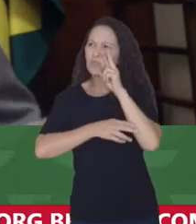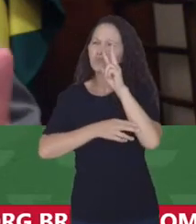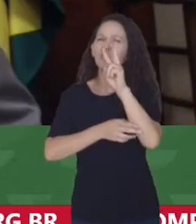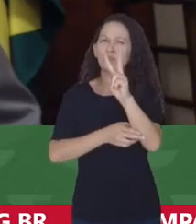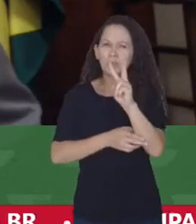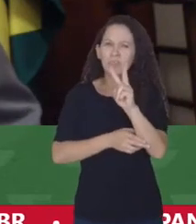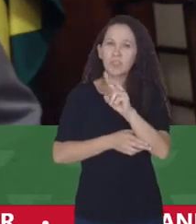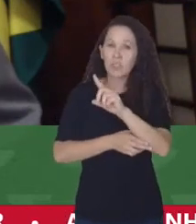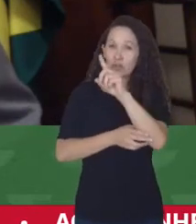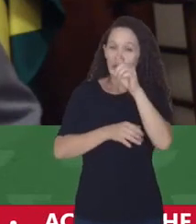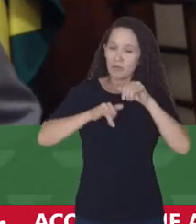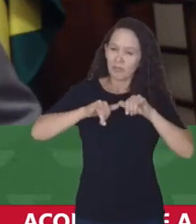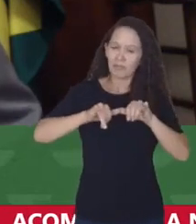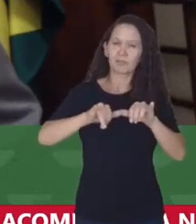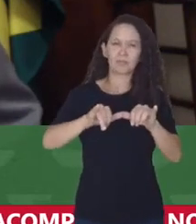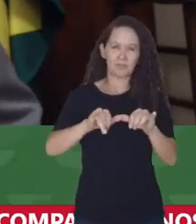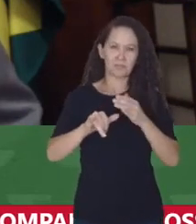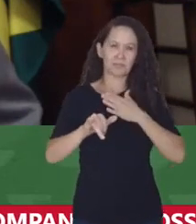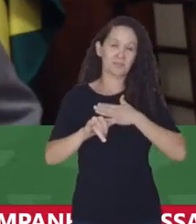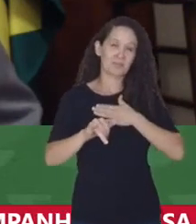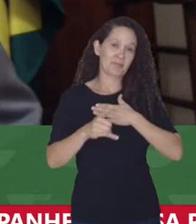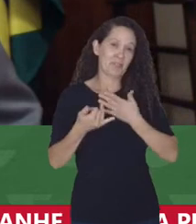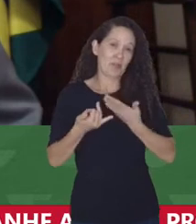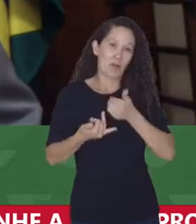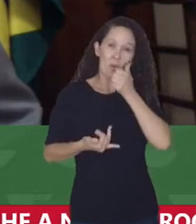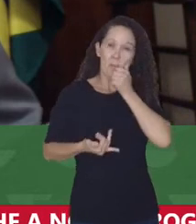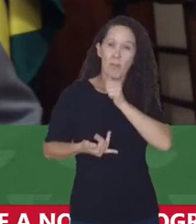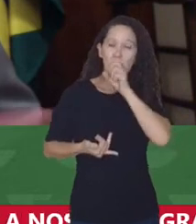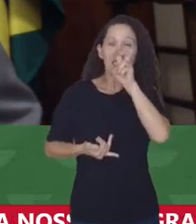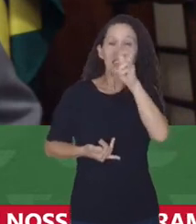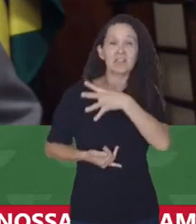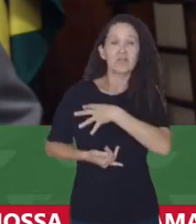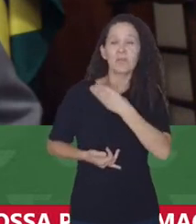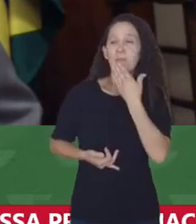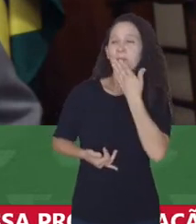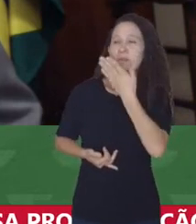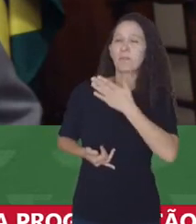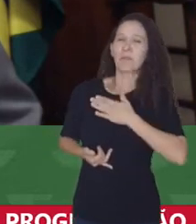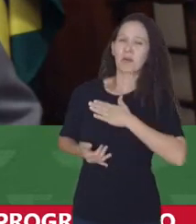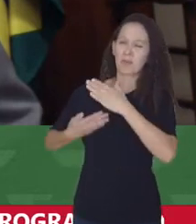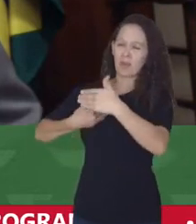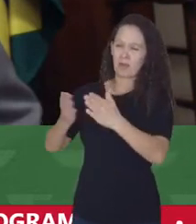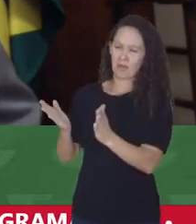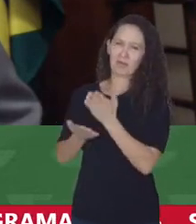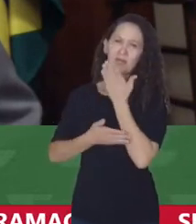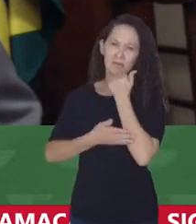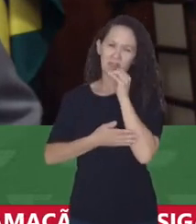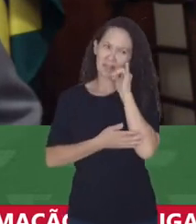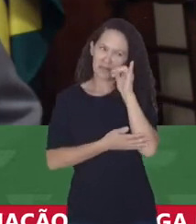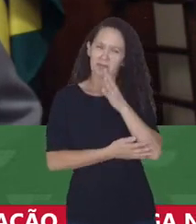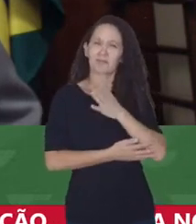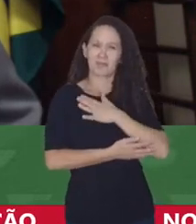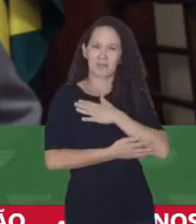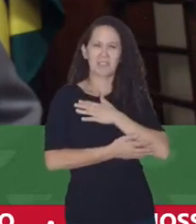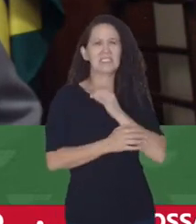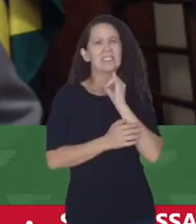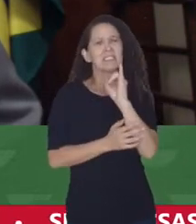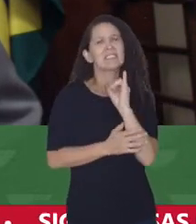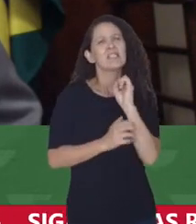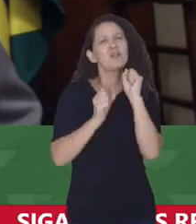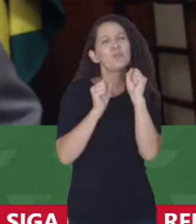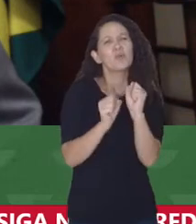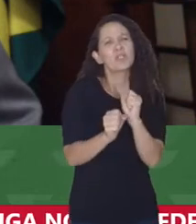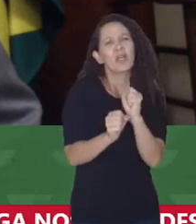Esses dias, no supermercado, uma mãe com 5 filhos me pediu uma cesta básica e falou: se puder ser algo